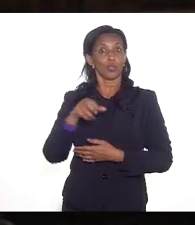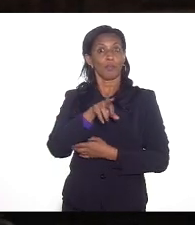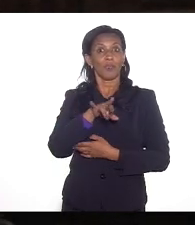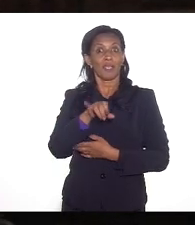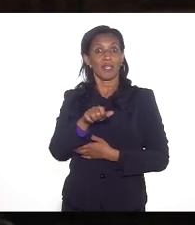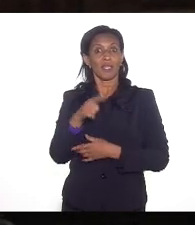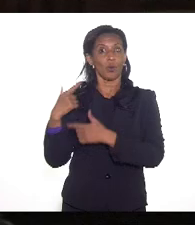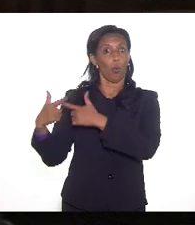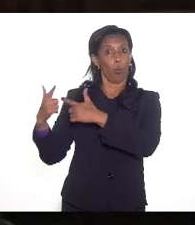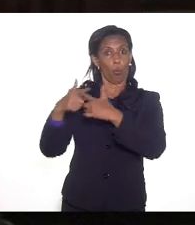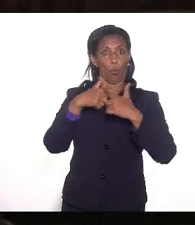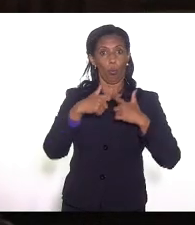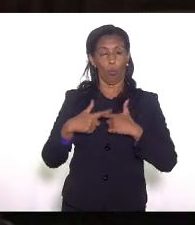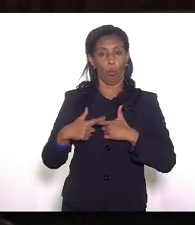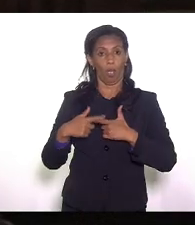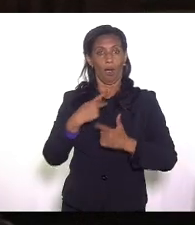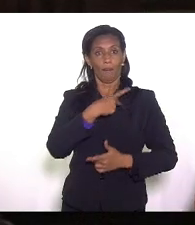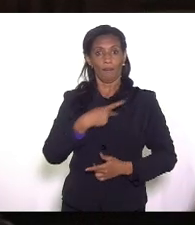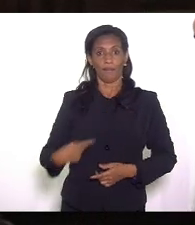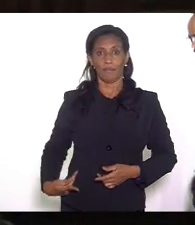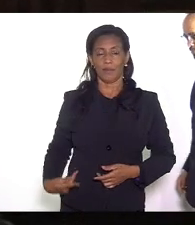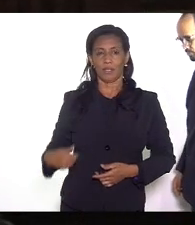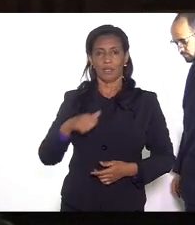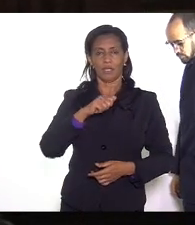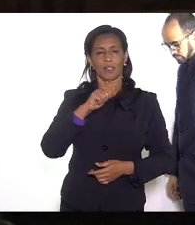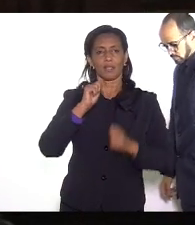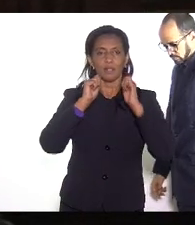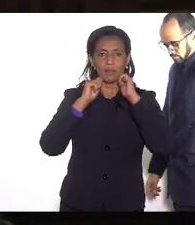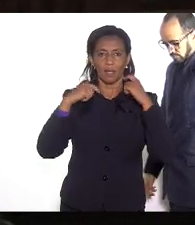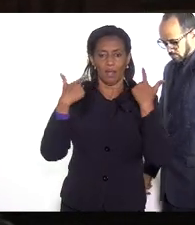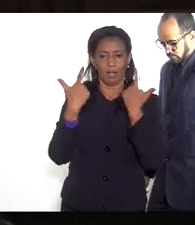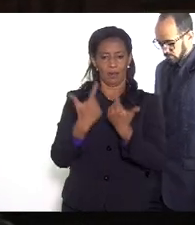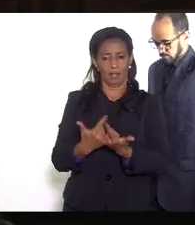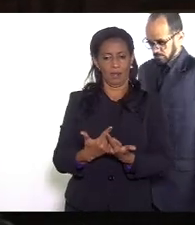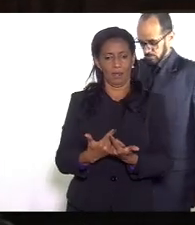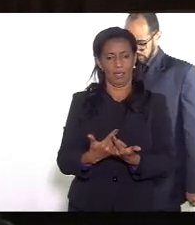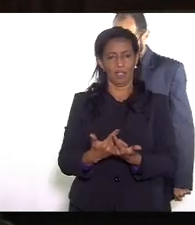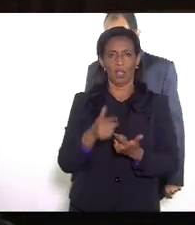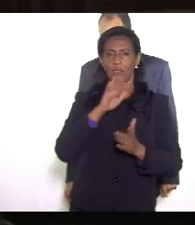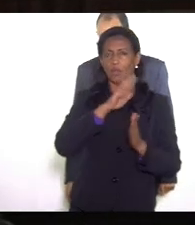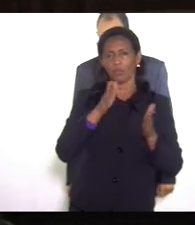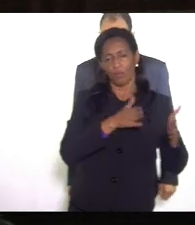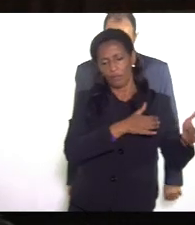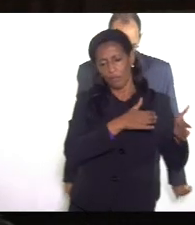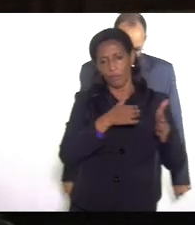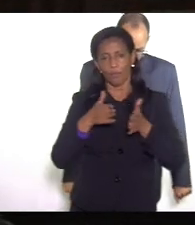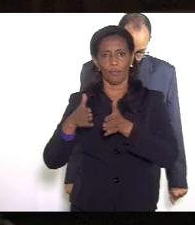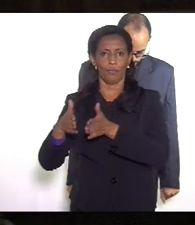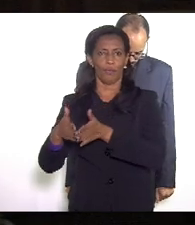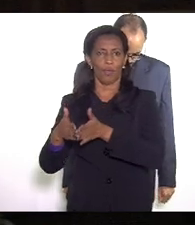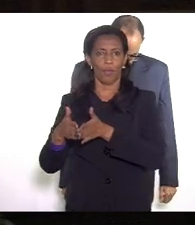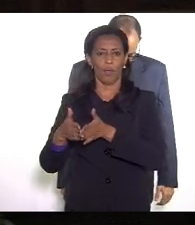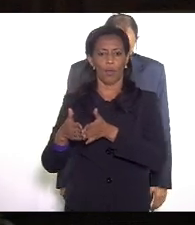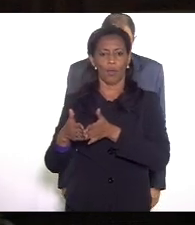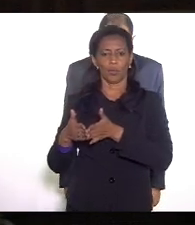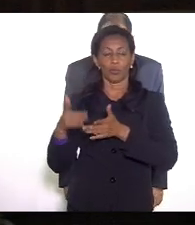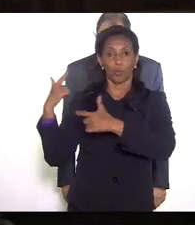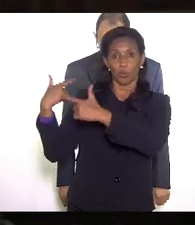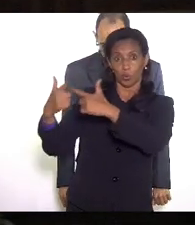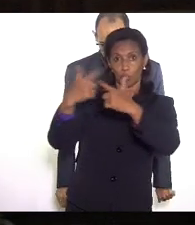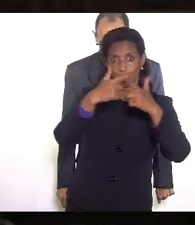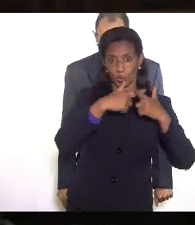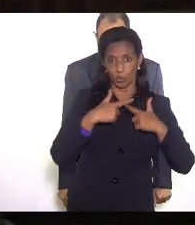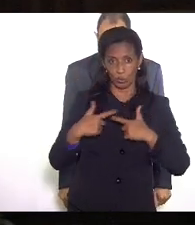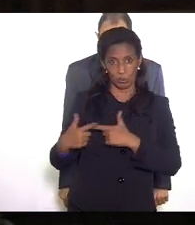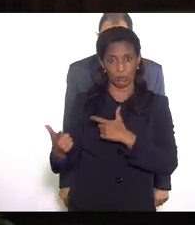institucional a presidência da Leste e ele não só fez aquela travessia sobre tiro porrada e bomba